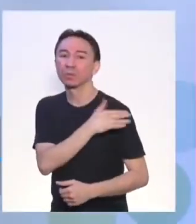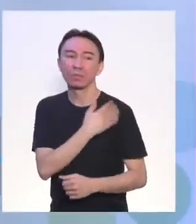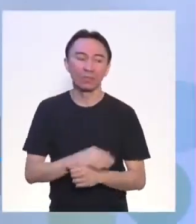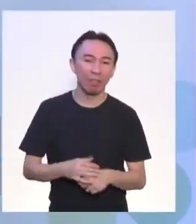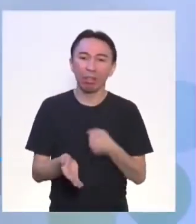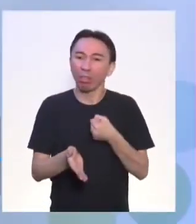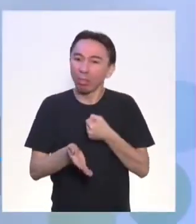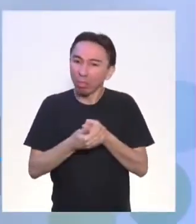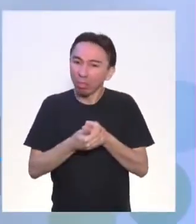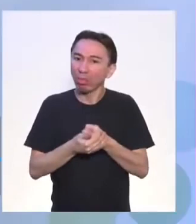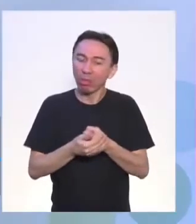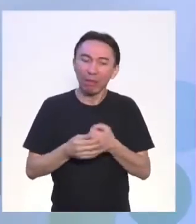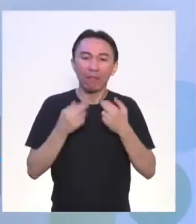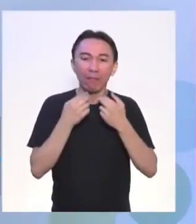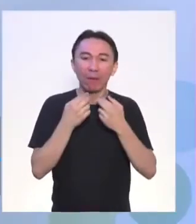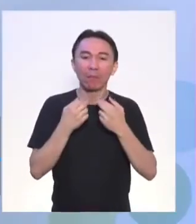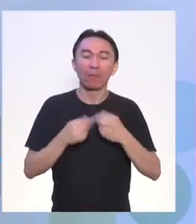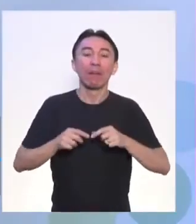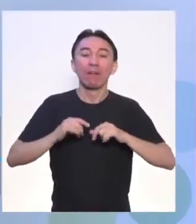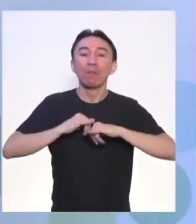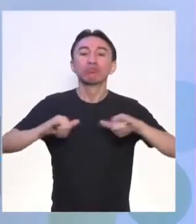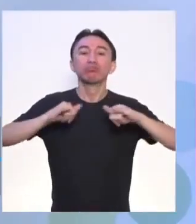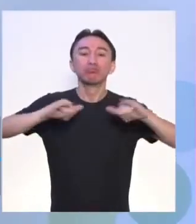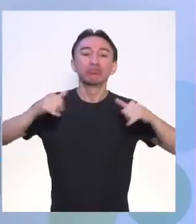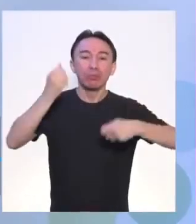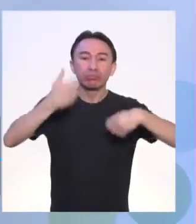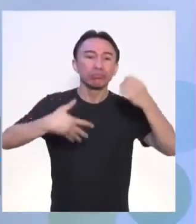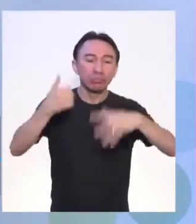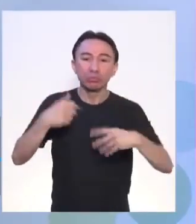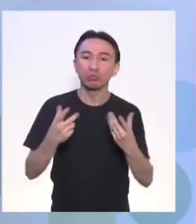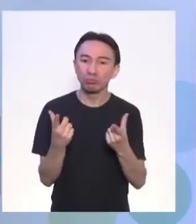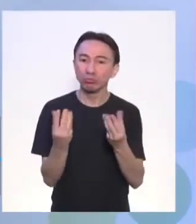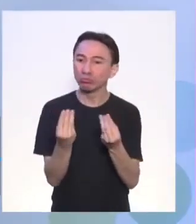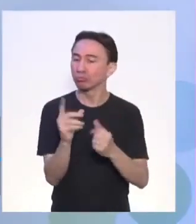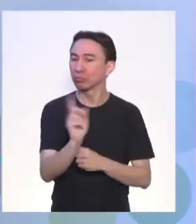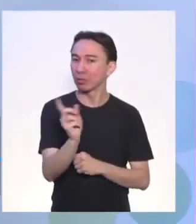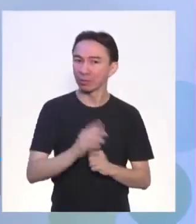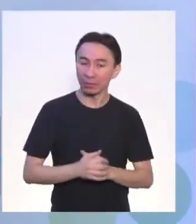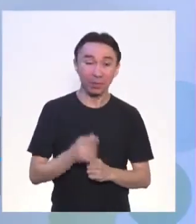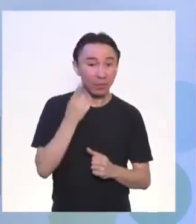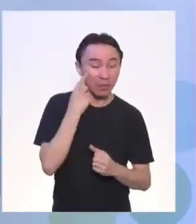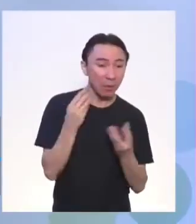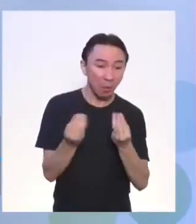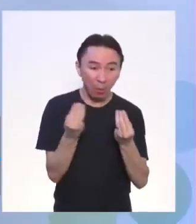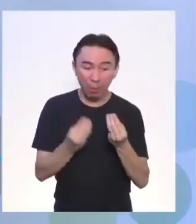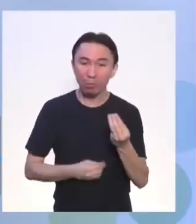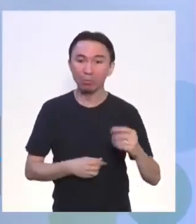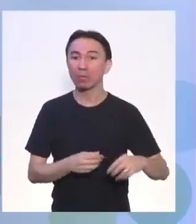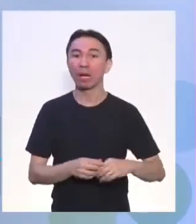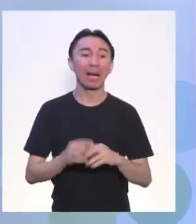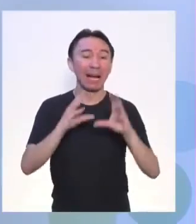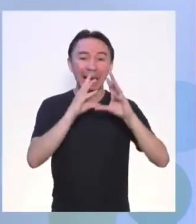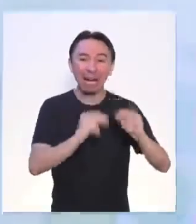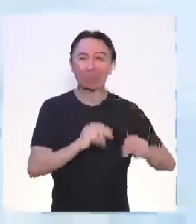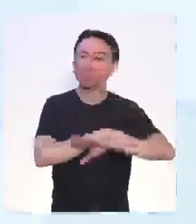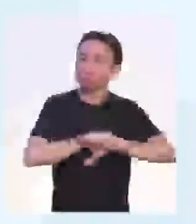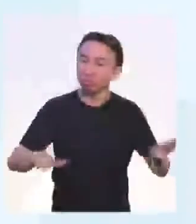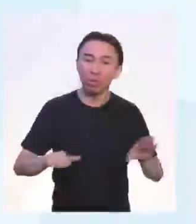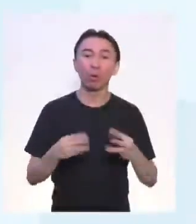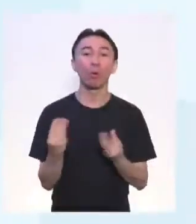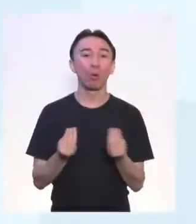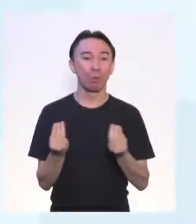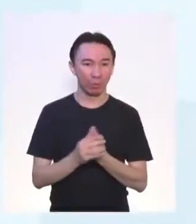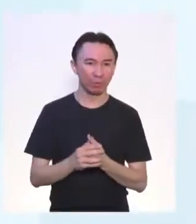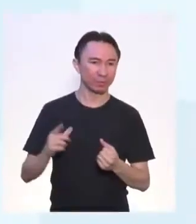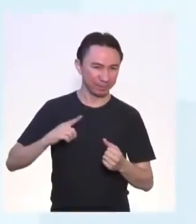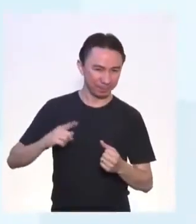preconceito. Vamos estudar, né, para a gente observar como podemos combatê-lo, ok? Aí tem o site, quem por algum